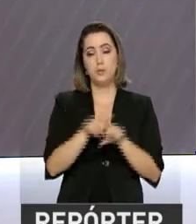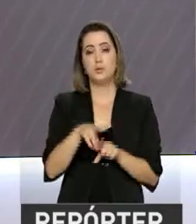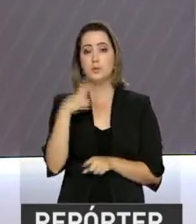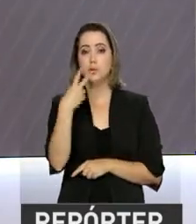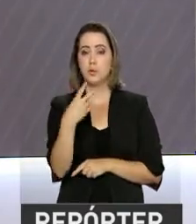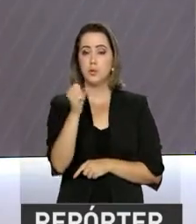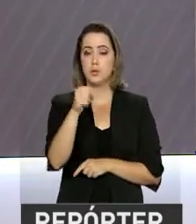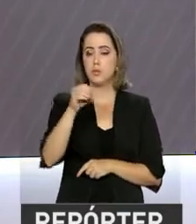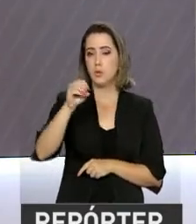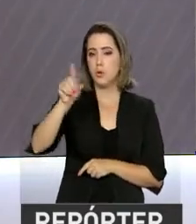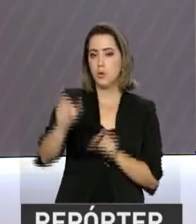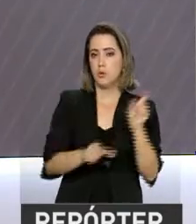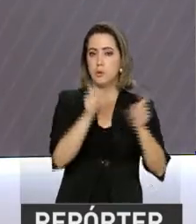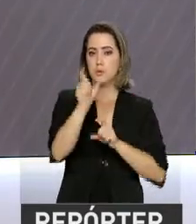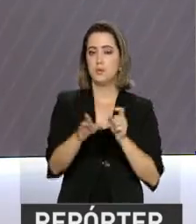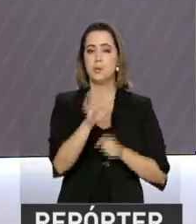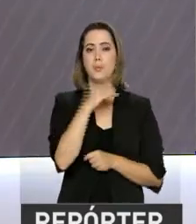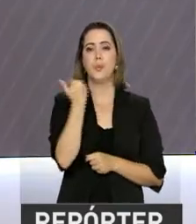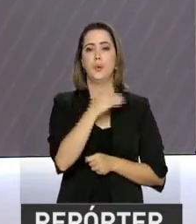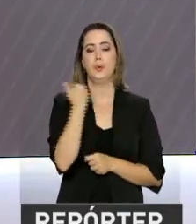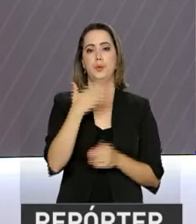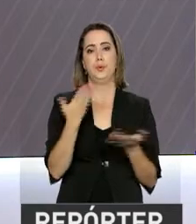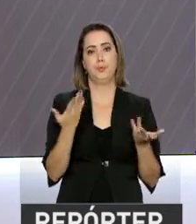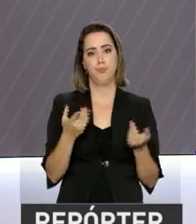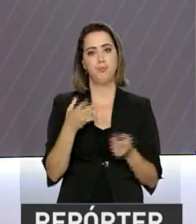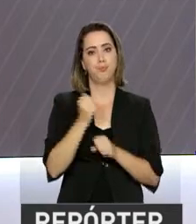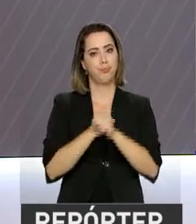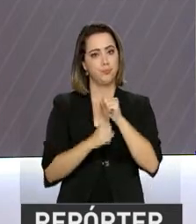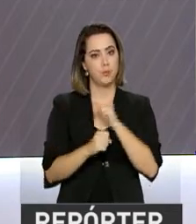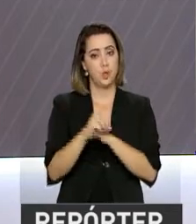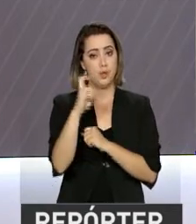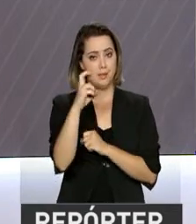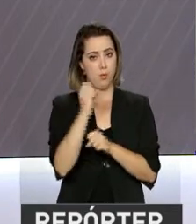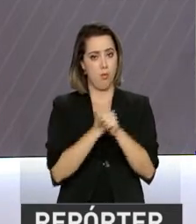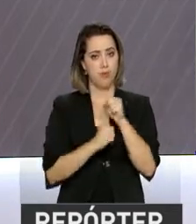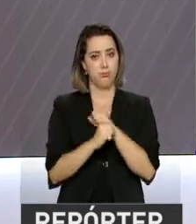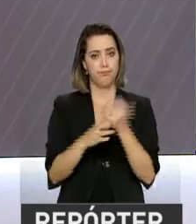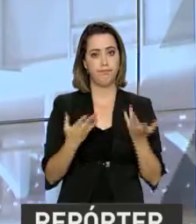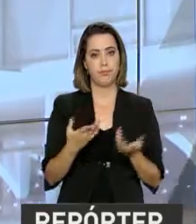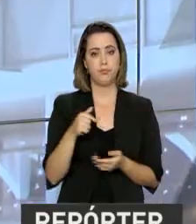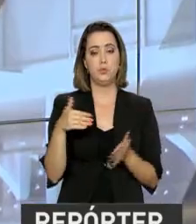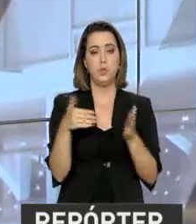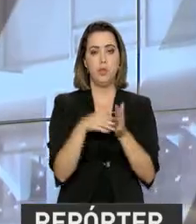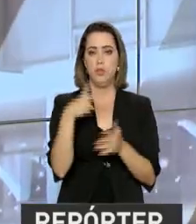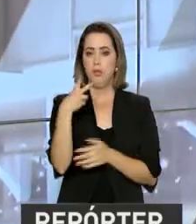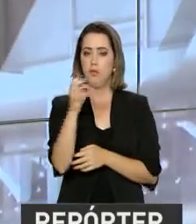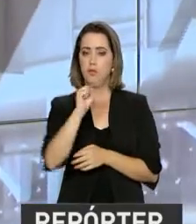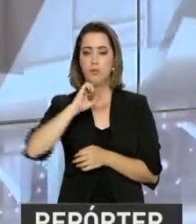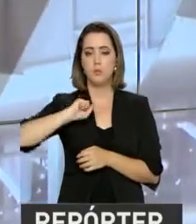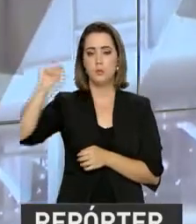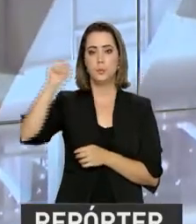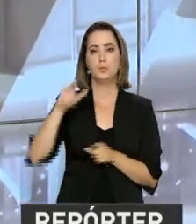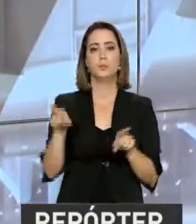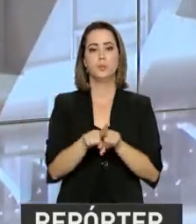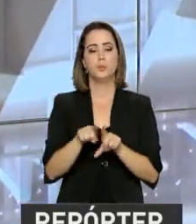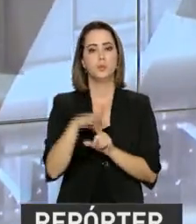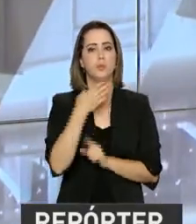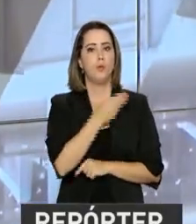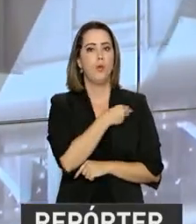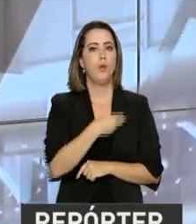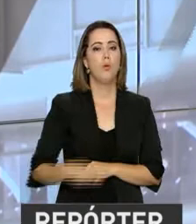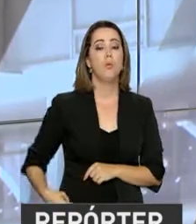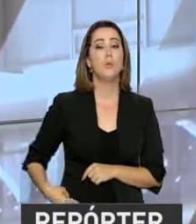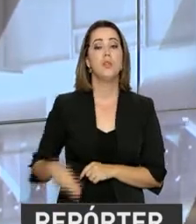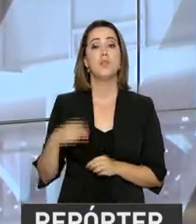segue até 28 de abril, que é o Dia Mundial de Segurança e Saúde no Trabalho. O ministro da Saúde, Ricardo